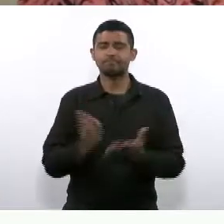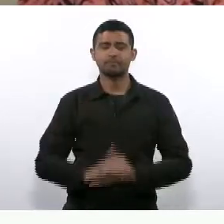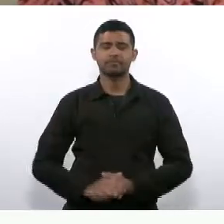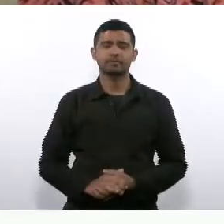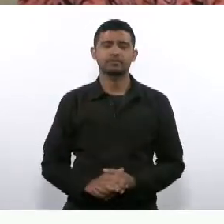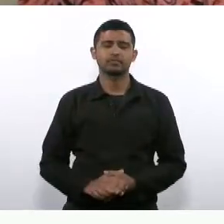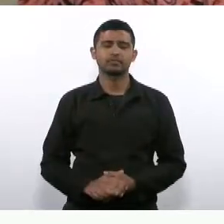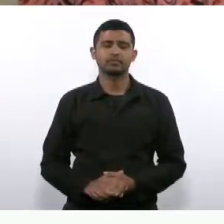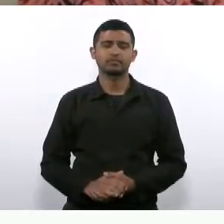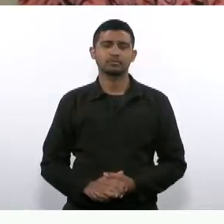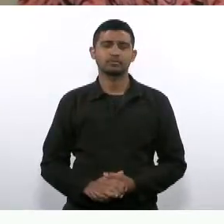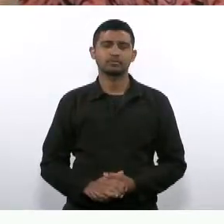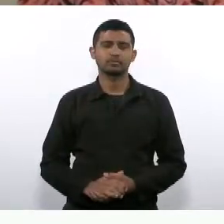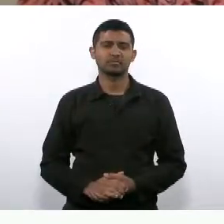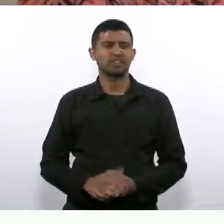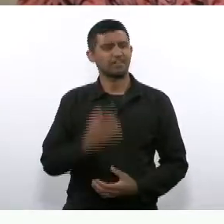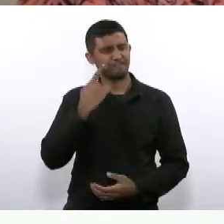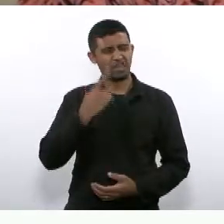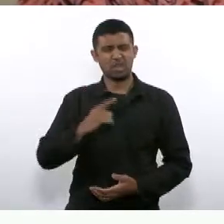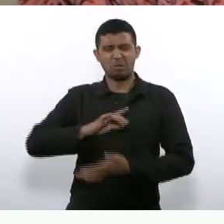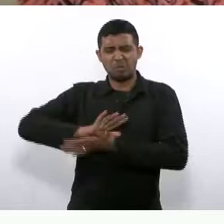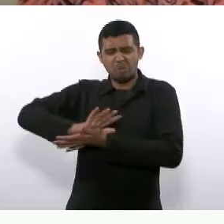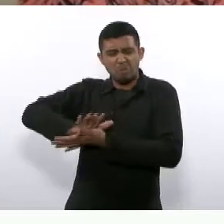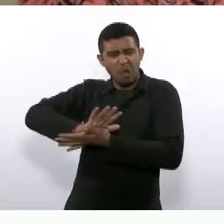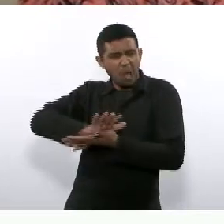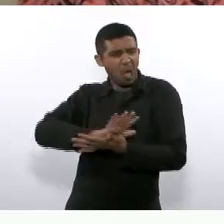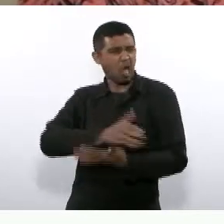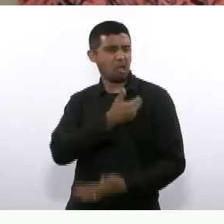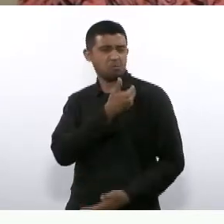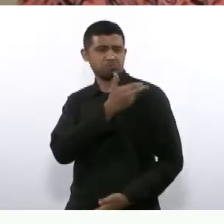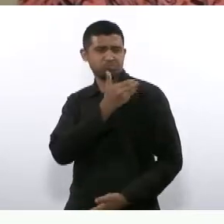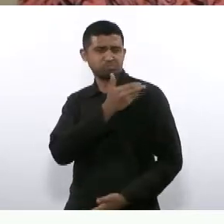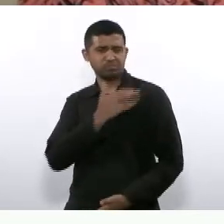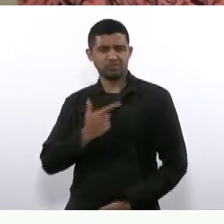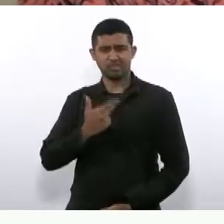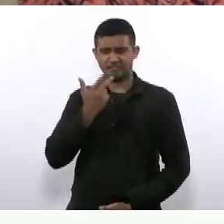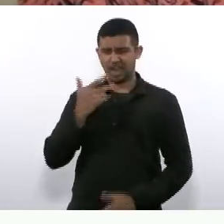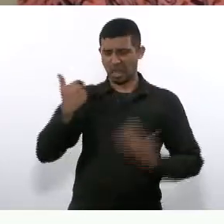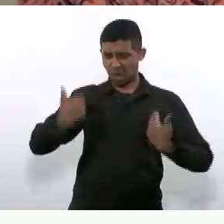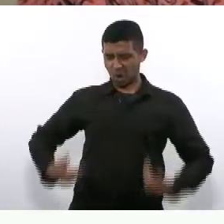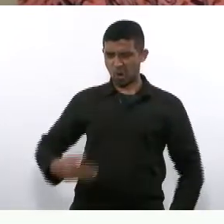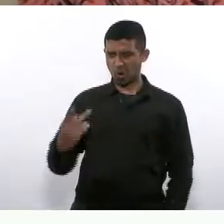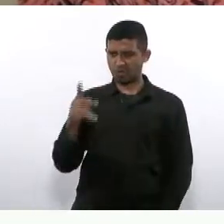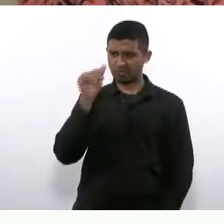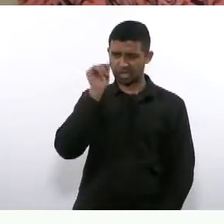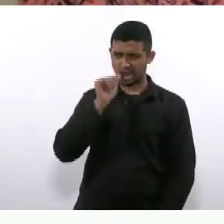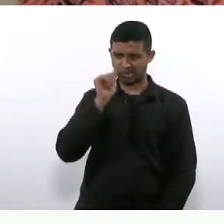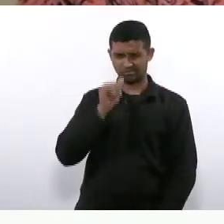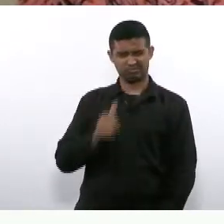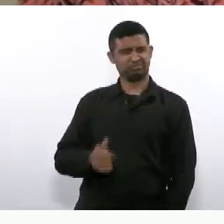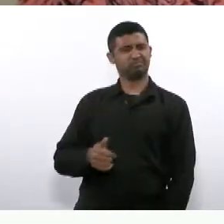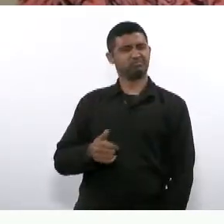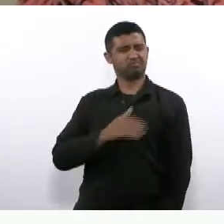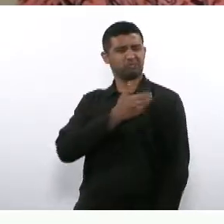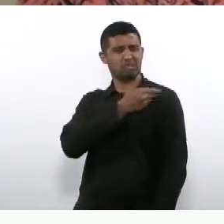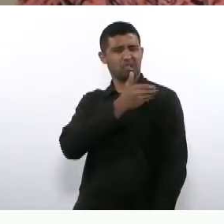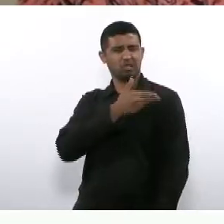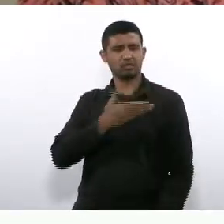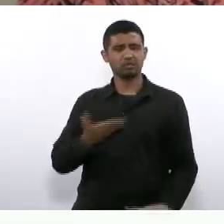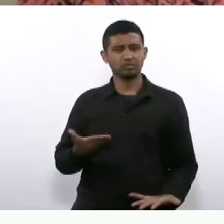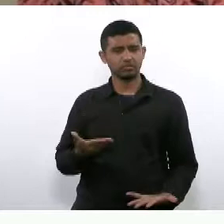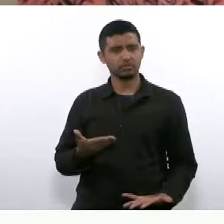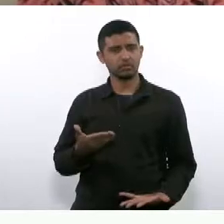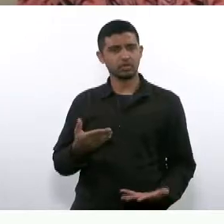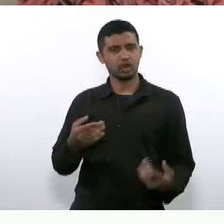processo de discriminação ou de preconceitos com relação ao corpo dessa mulher se transforma num processo